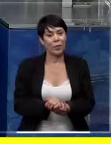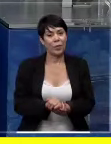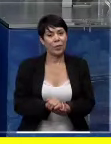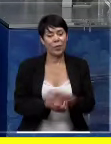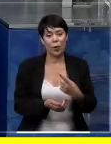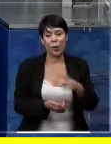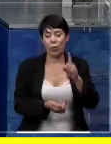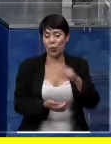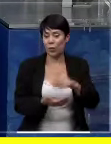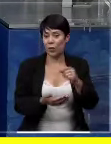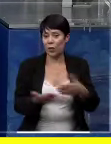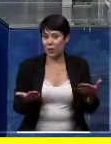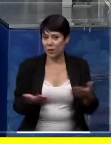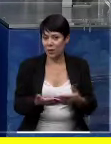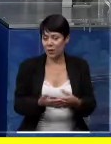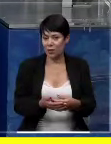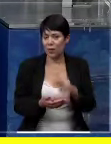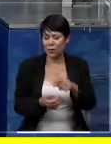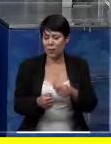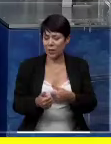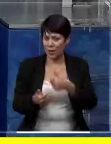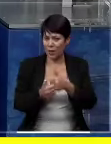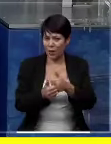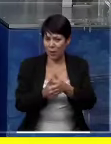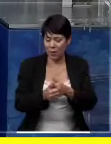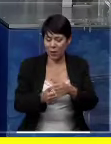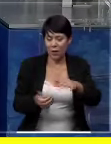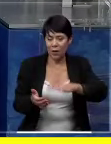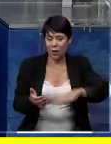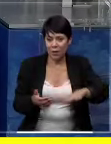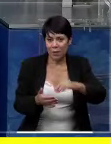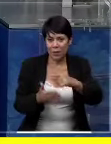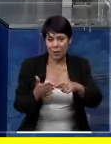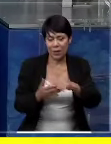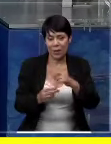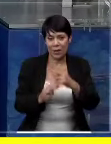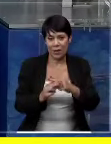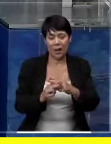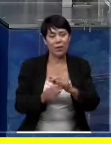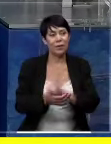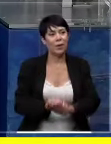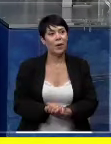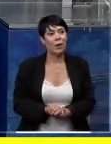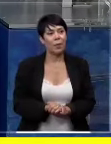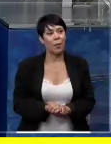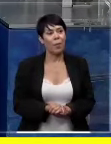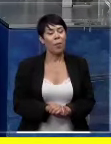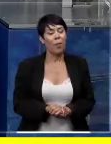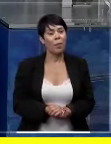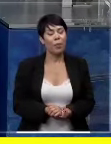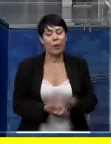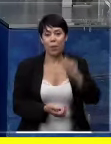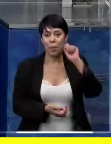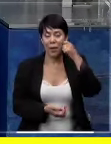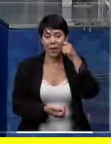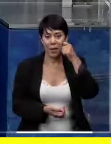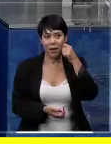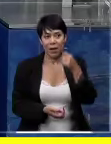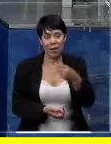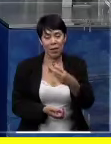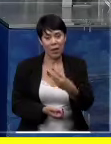sorteio desta quinta-feira, você acompanhando direto aqui do Espaço Loterias Caixa, no Terminal Rodoviário Tietê, em São Paulo. Bola preta,